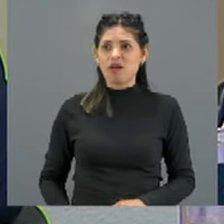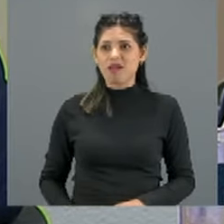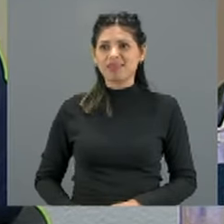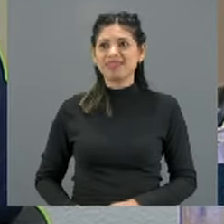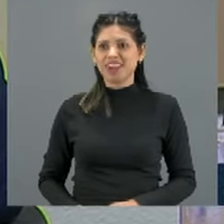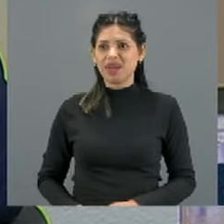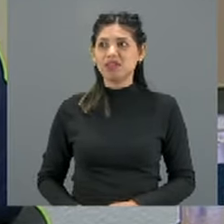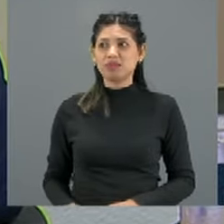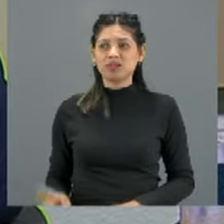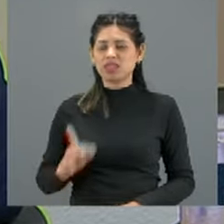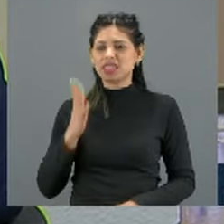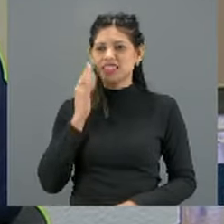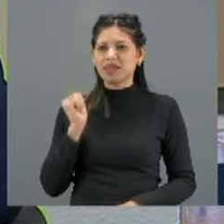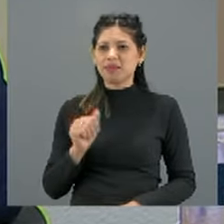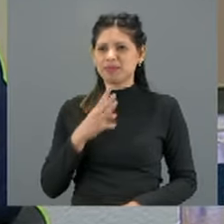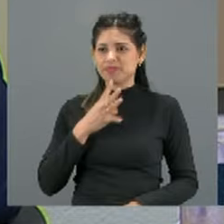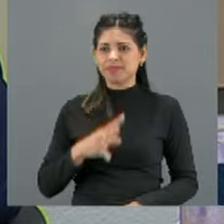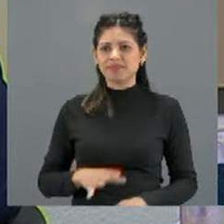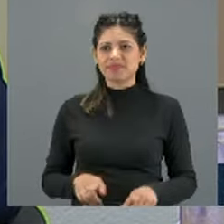liderança